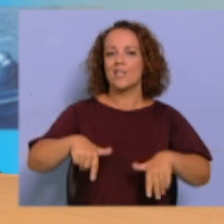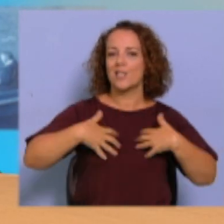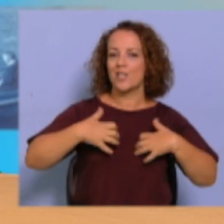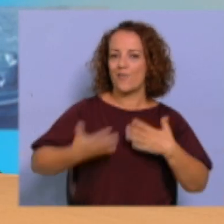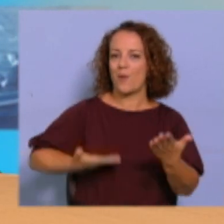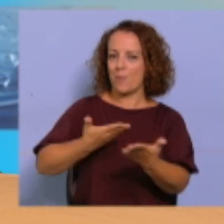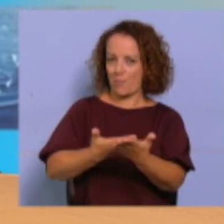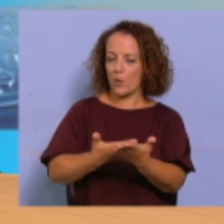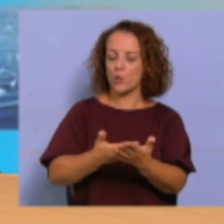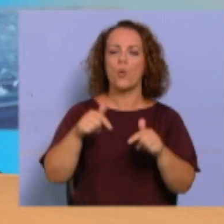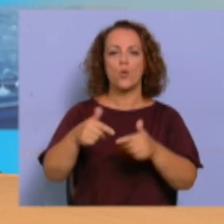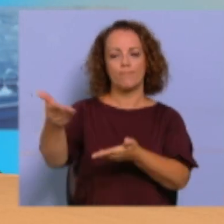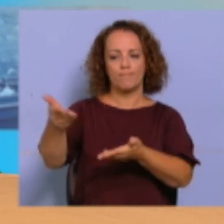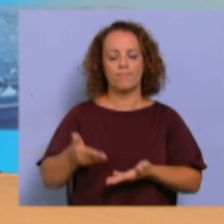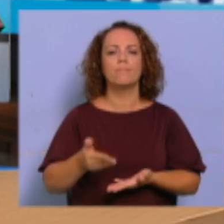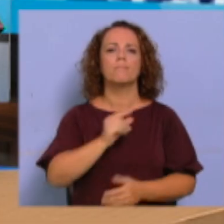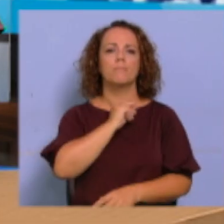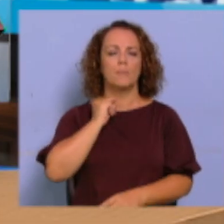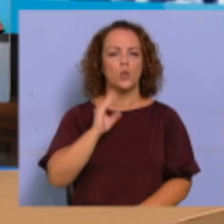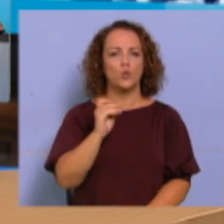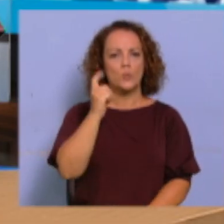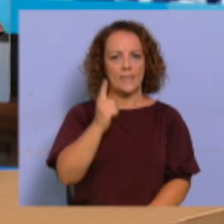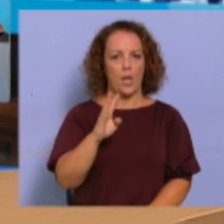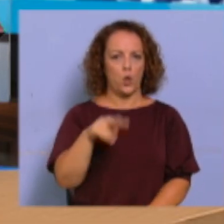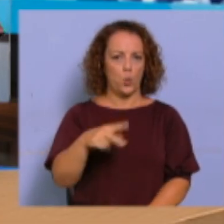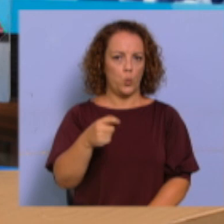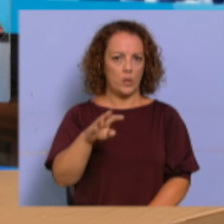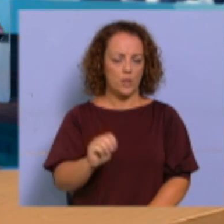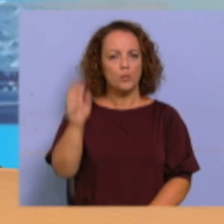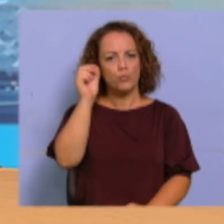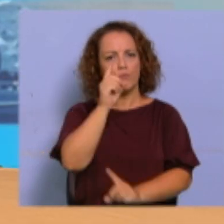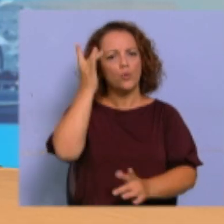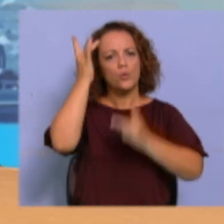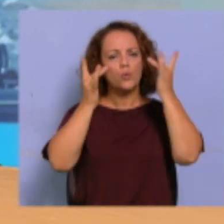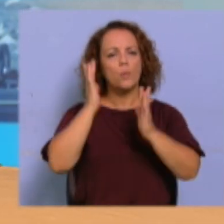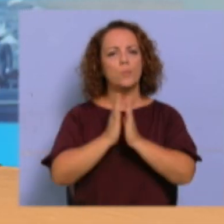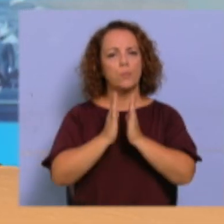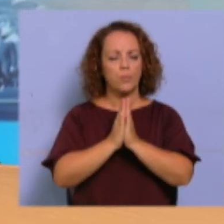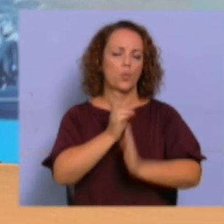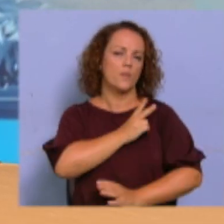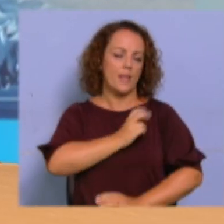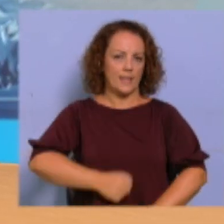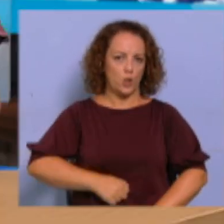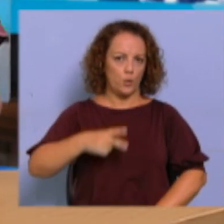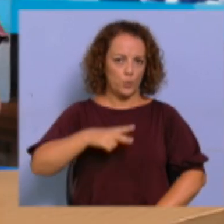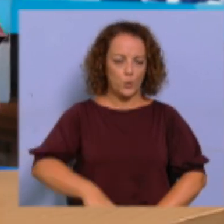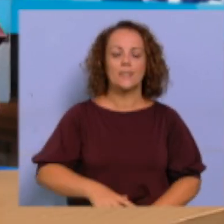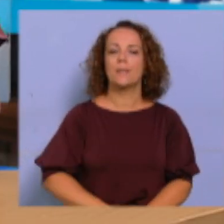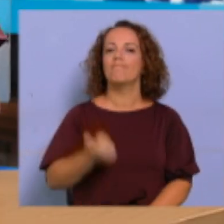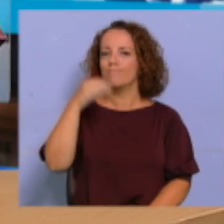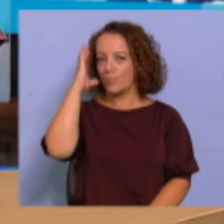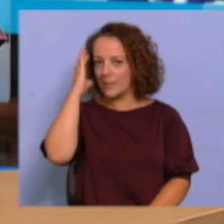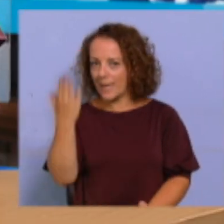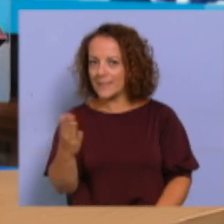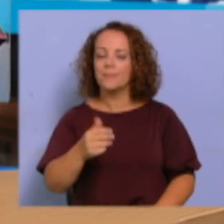com a presença de Frei José Nunes, professor de Teologia na Universidade Católica Portuguesa. Frei José Nunes, boa tarde. Boa tarde.